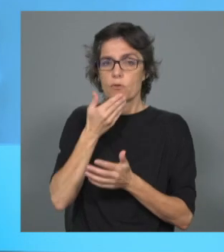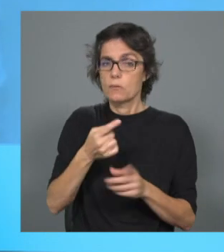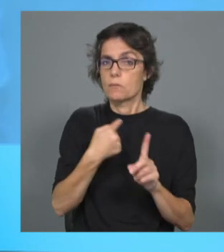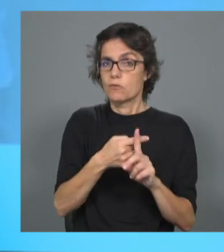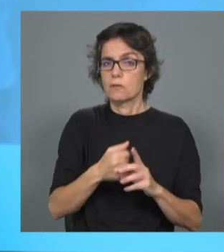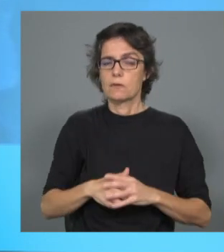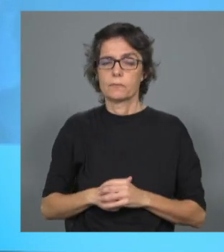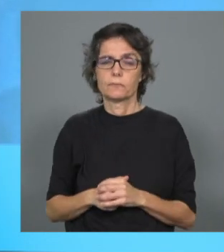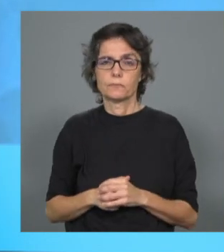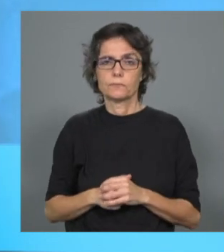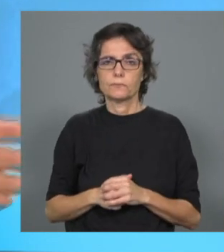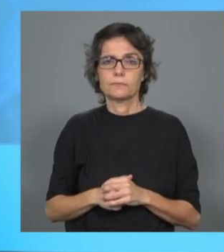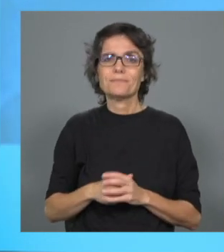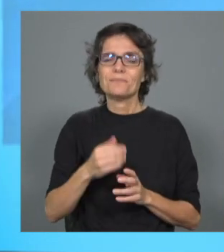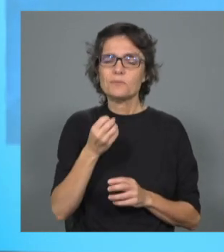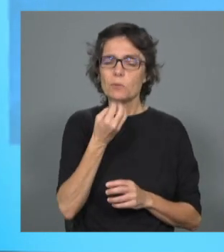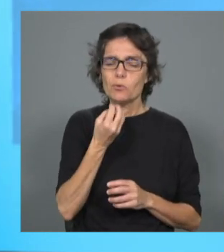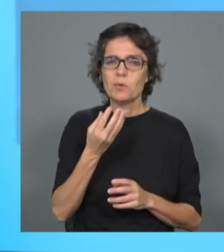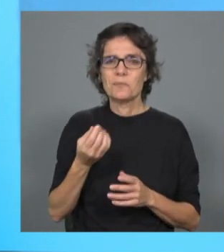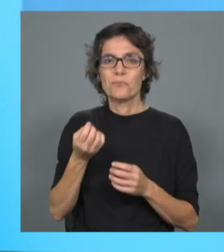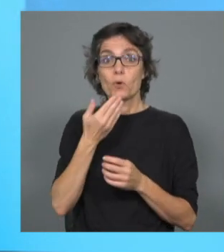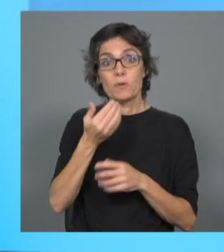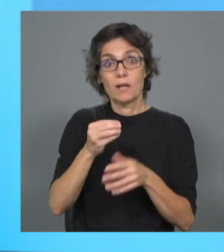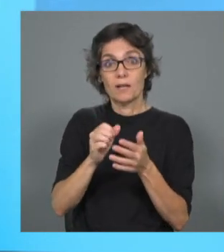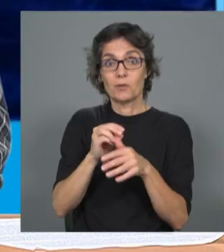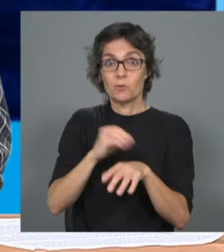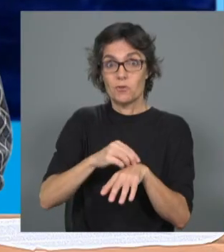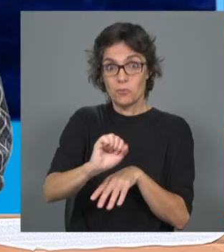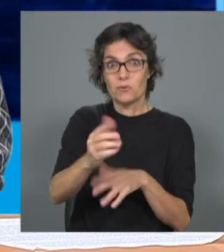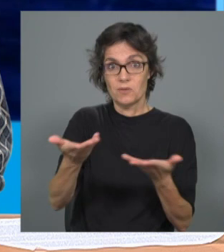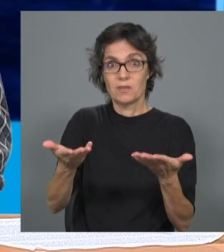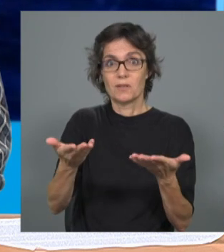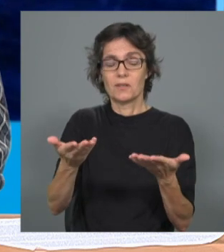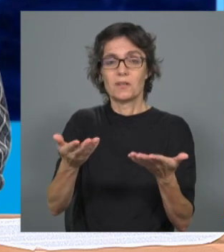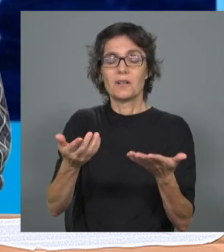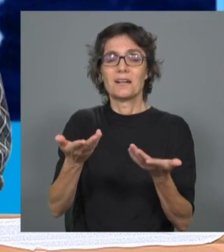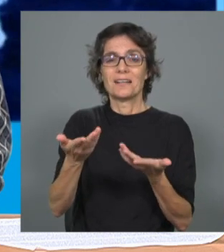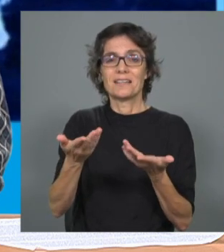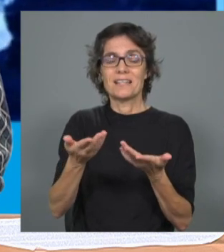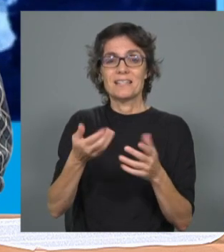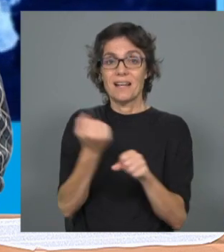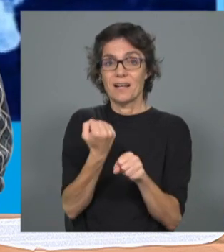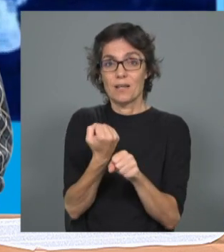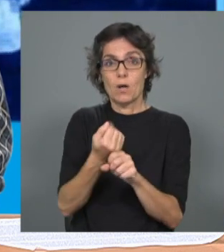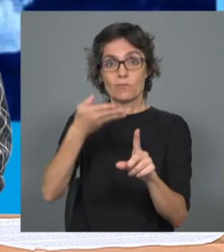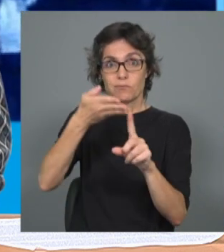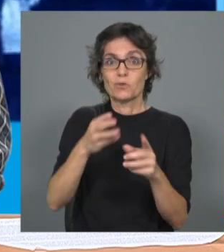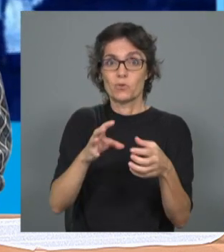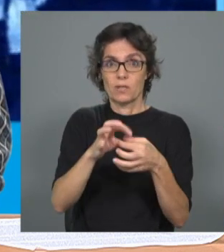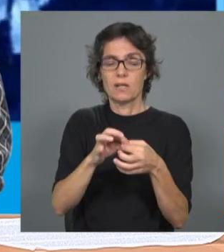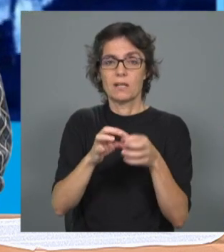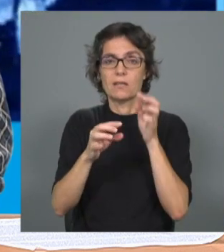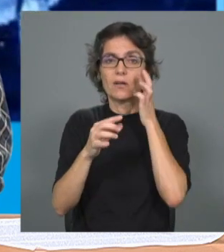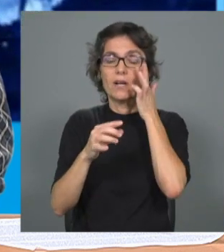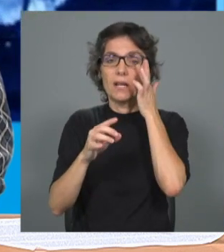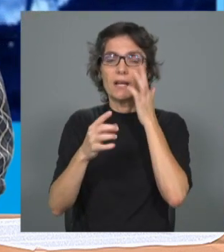Padre Luciano Vieira, obrigado por este testemunho na primeira pessoa do que é a atividade missionária, também quando preparamos e